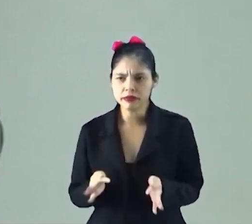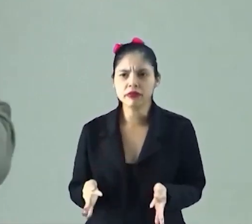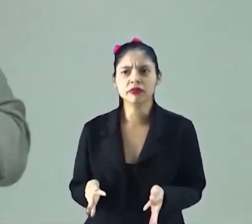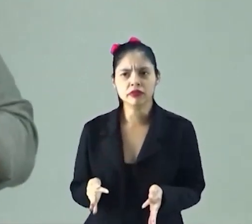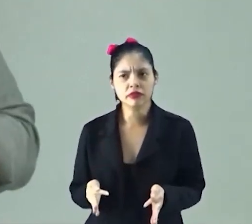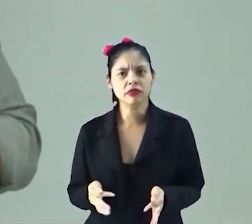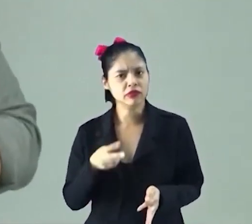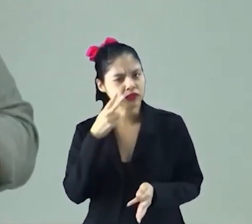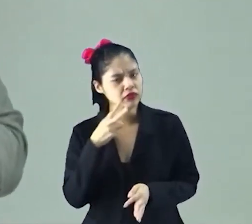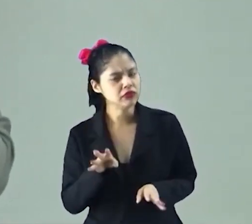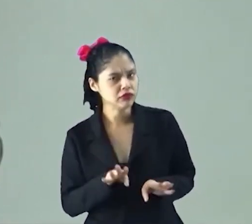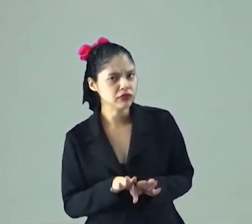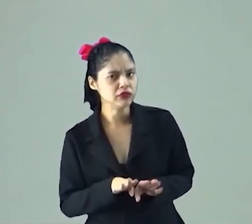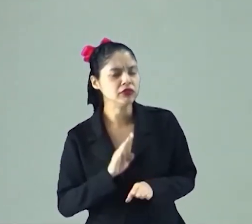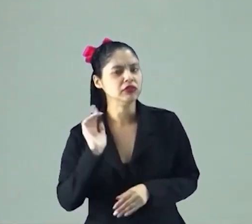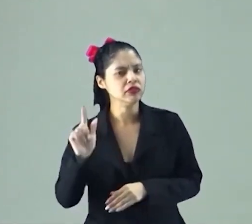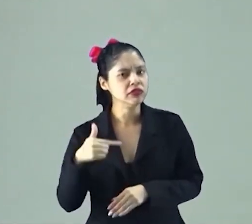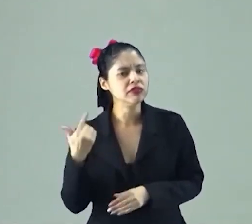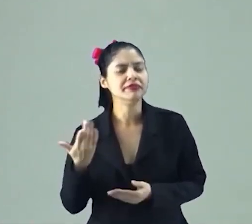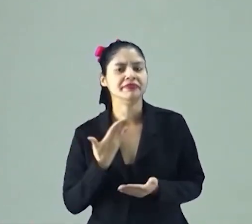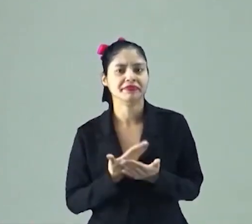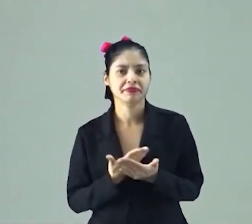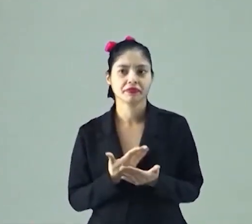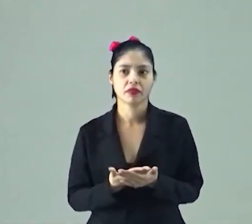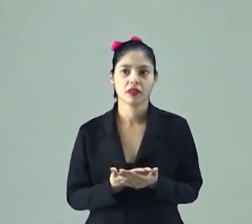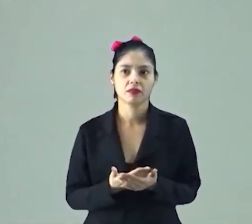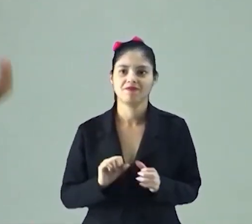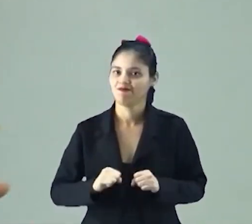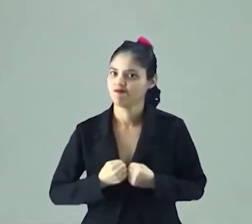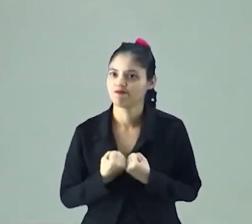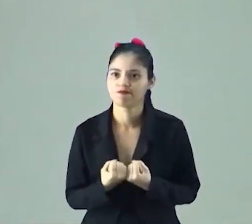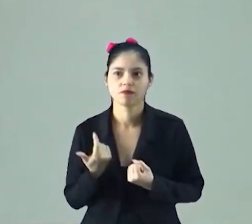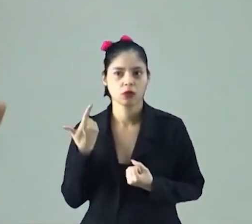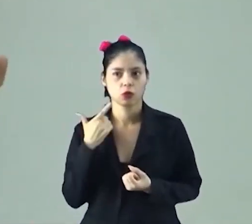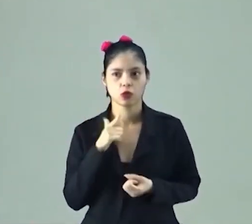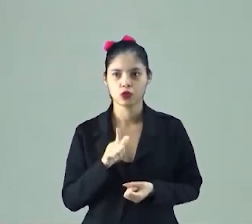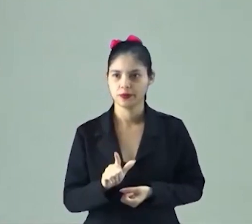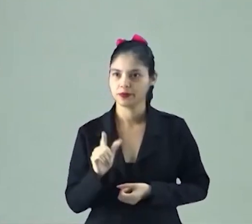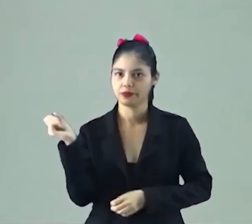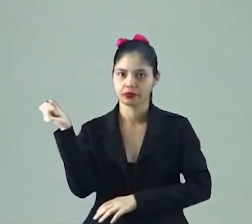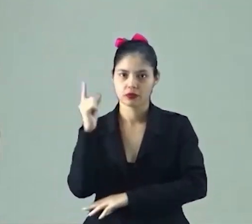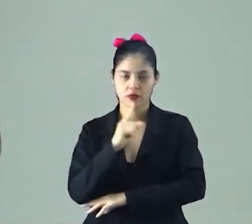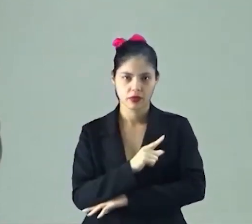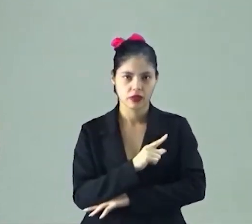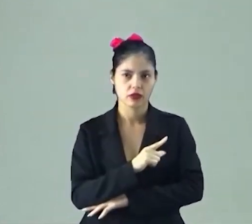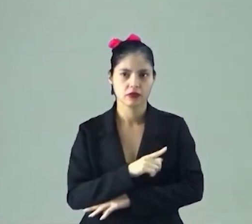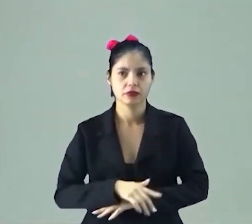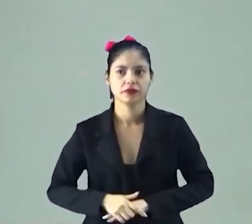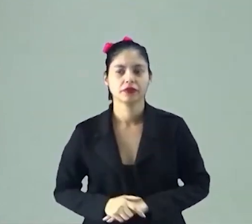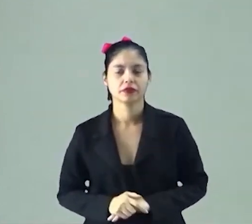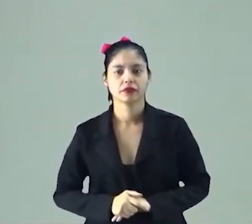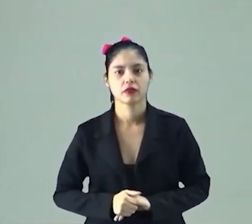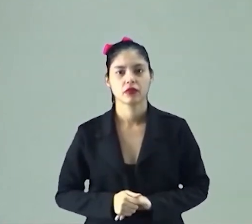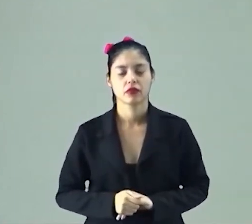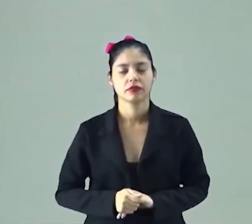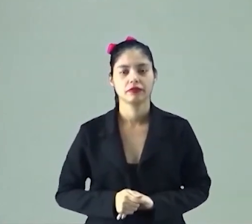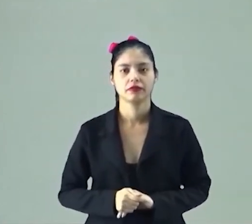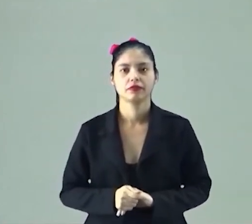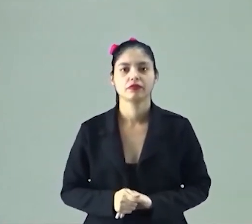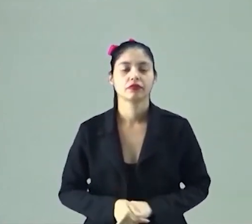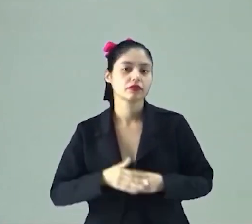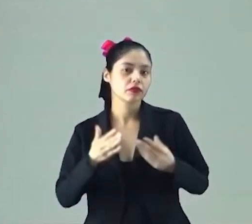simples, que a gente vai ver também nas próximas aulas, que não suportam tanto o estresse do sol, né, de